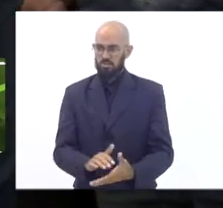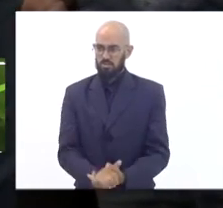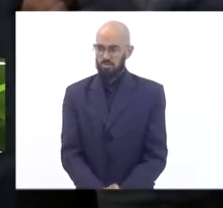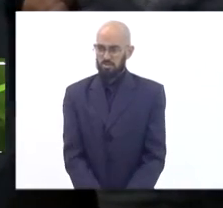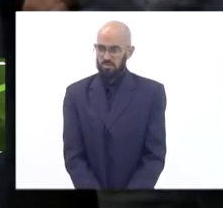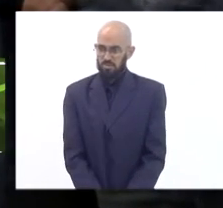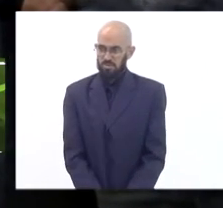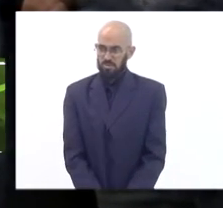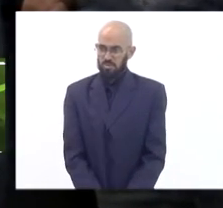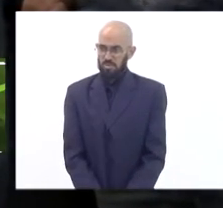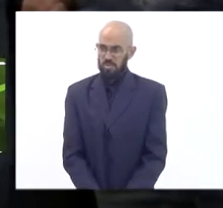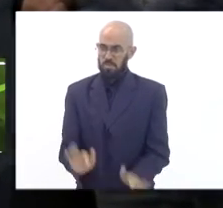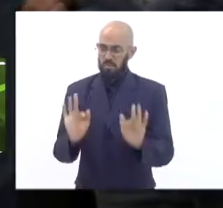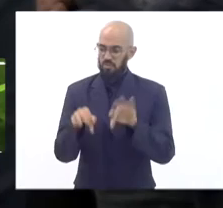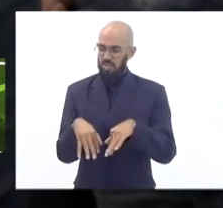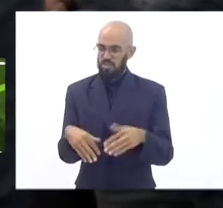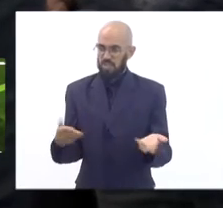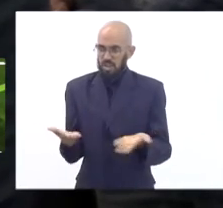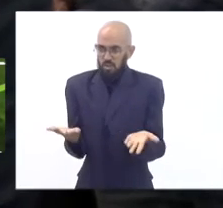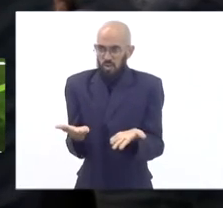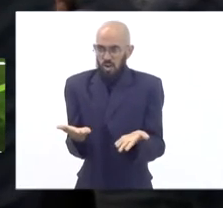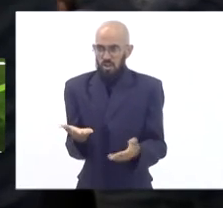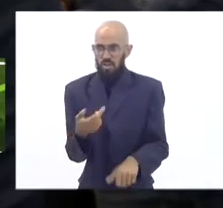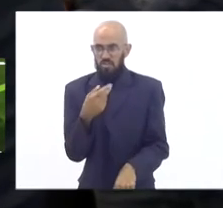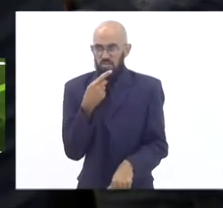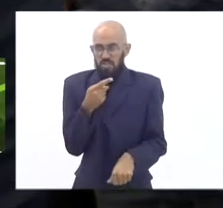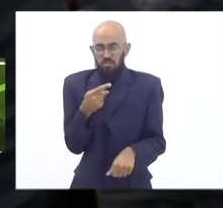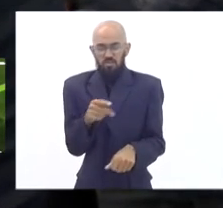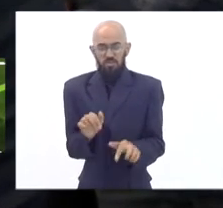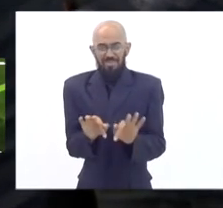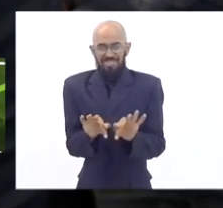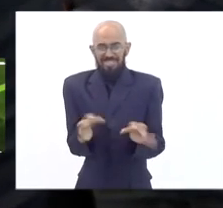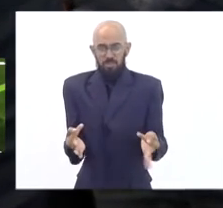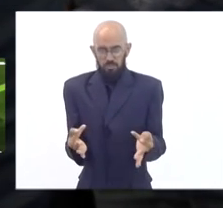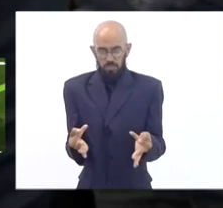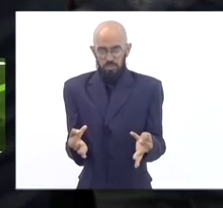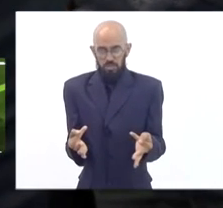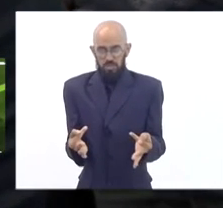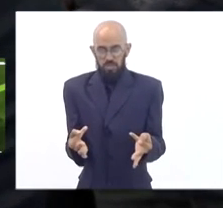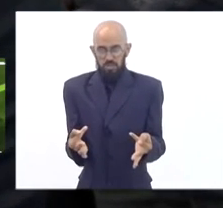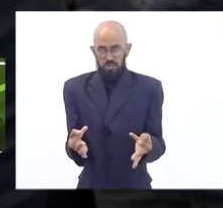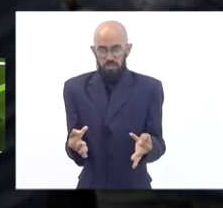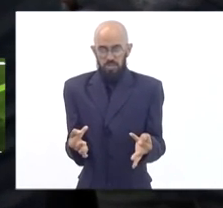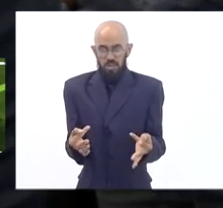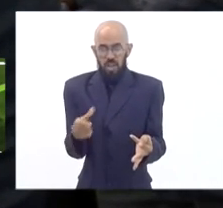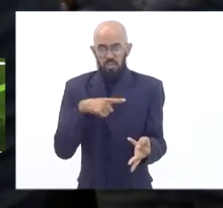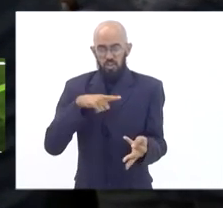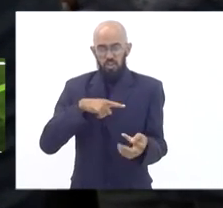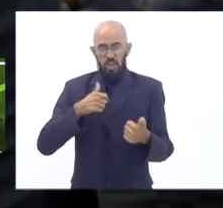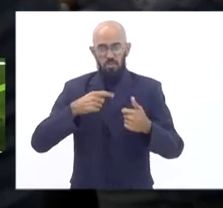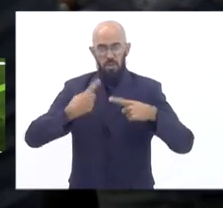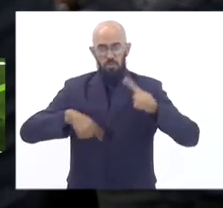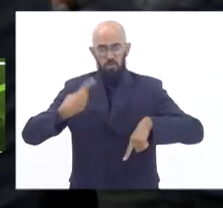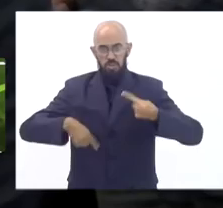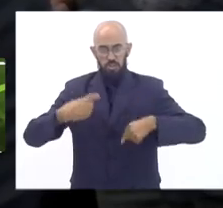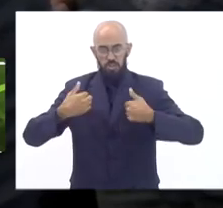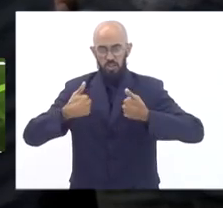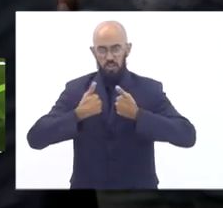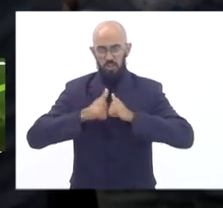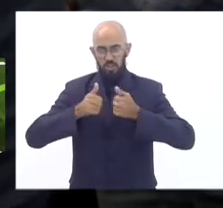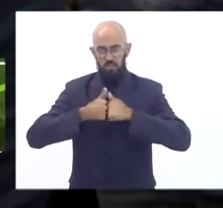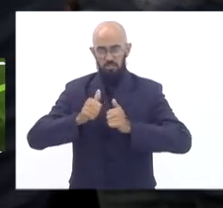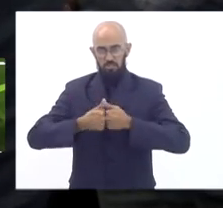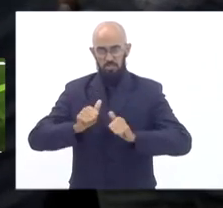Eu serei, para terminar, deputada Lucinha, muito, muito didático, diria. Nós temos uma política de transporte que ela é